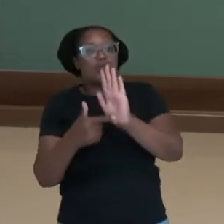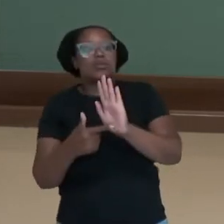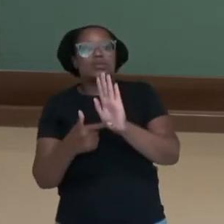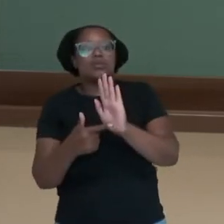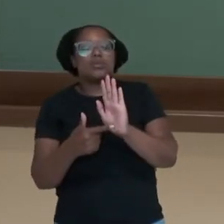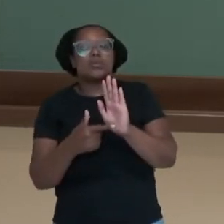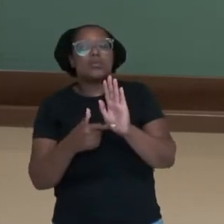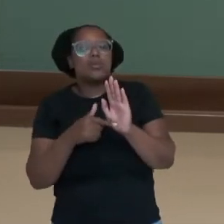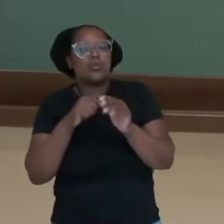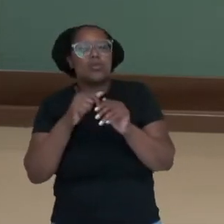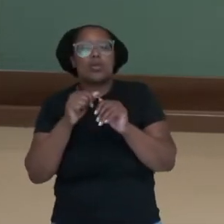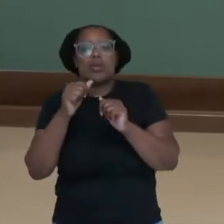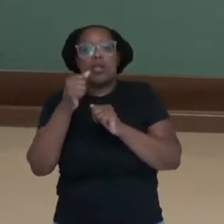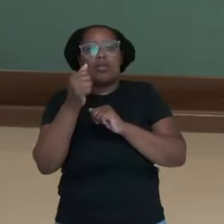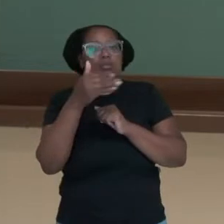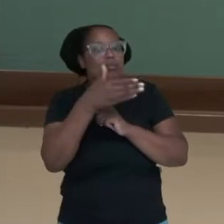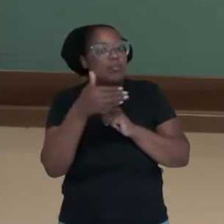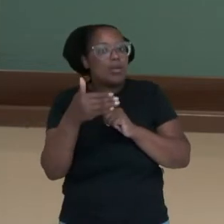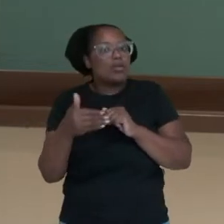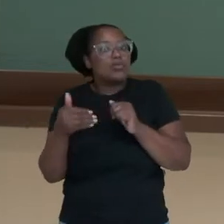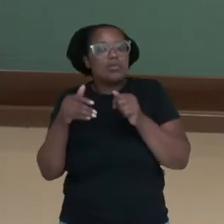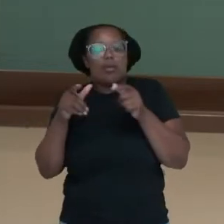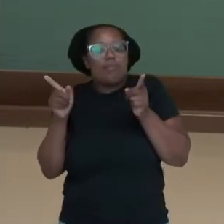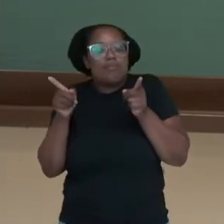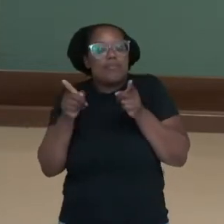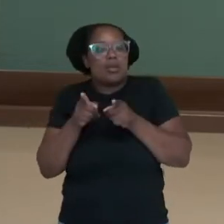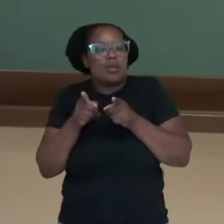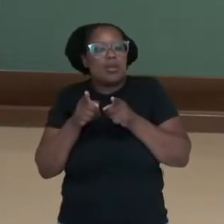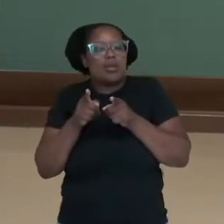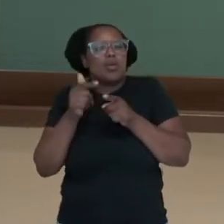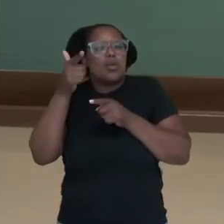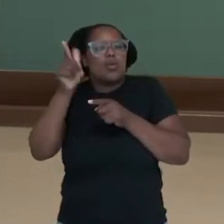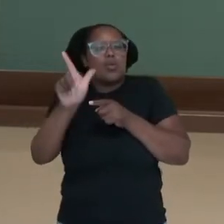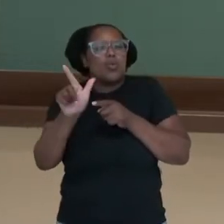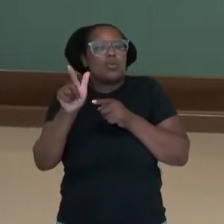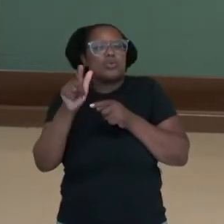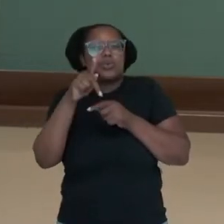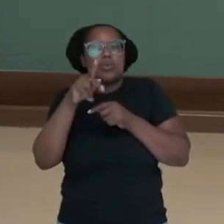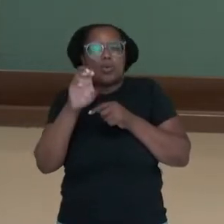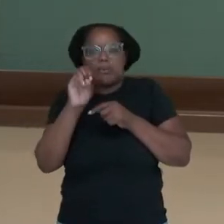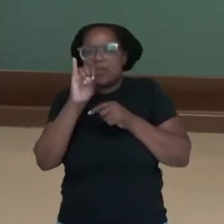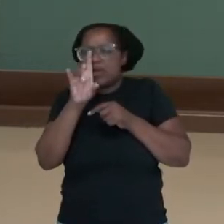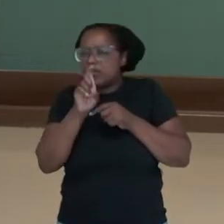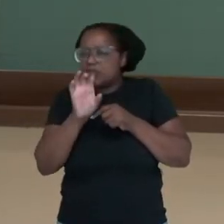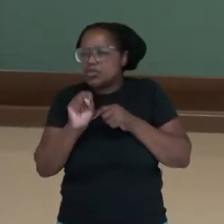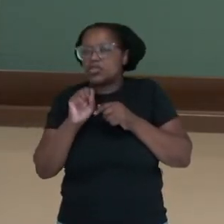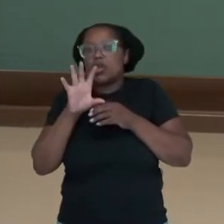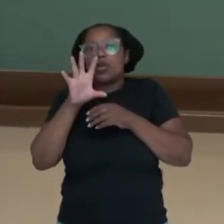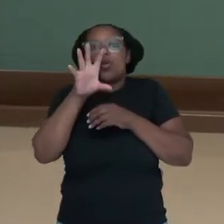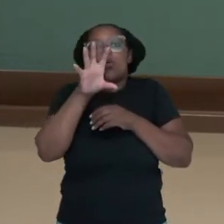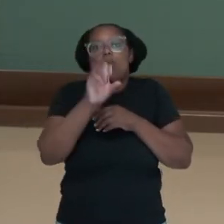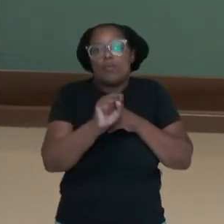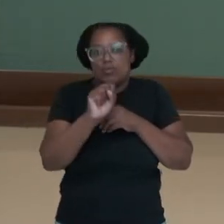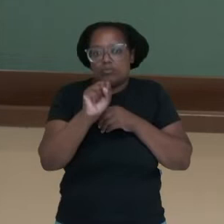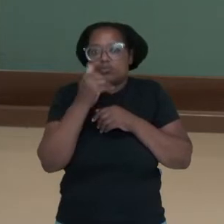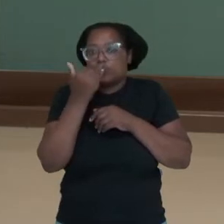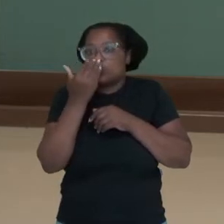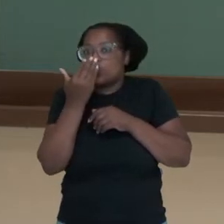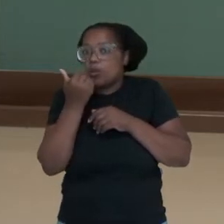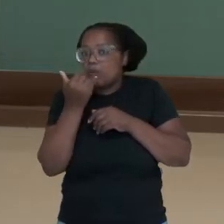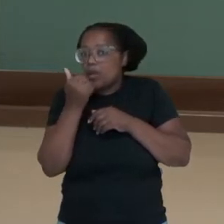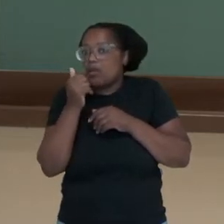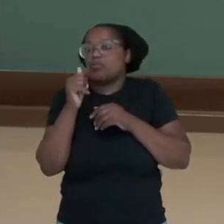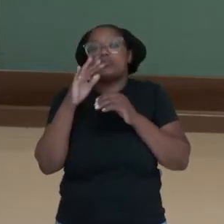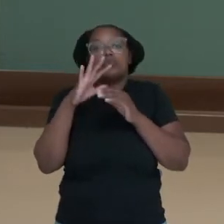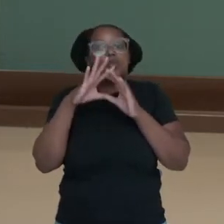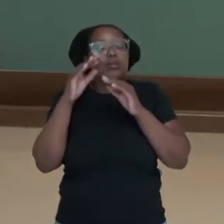que foram de alimento para um peixe pequeno. Um outro peixe médio comeu esse peixe. E vem um peixe maior, o tubarão,